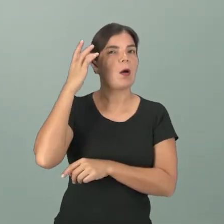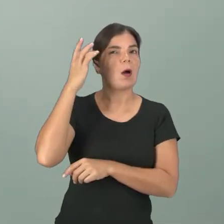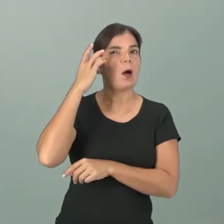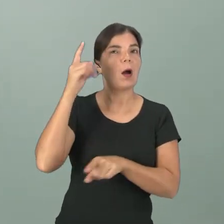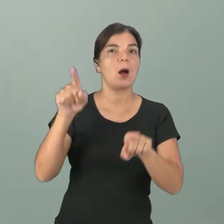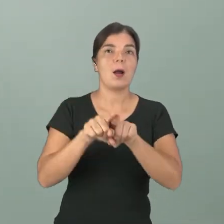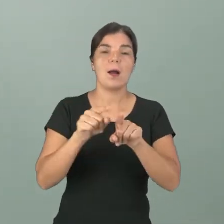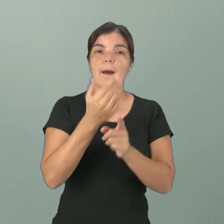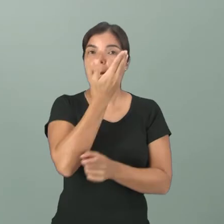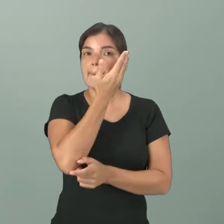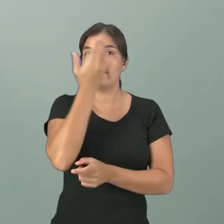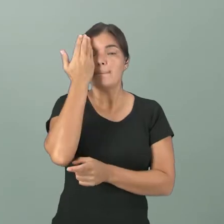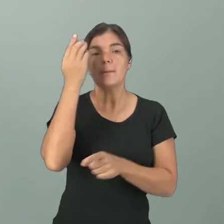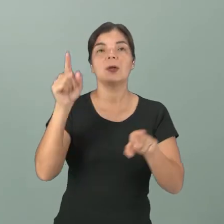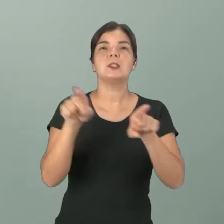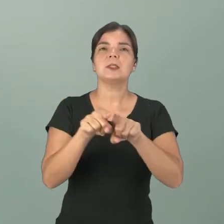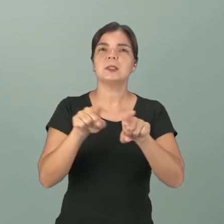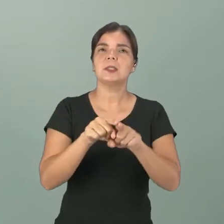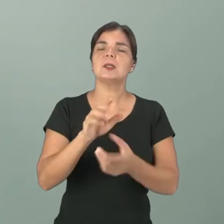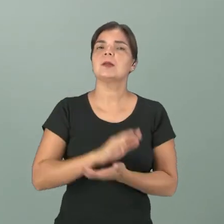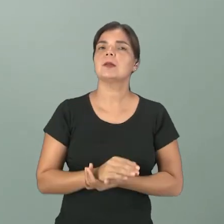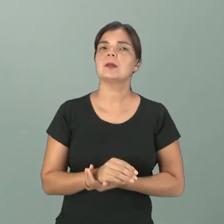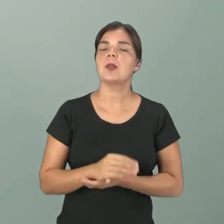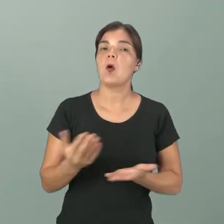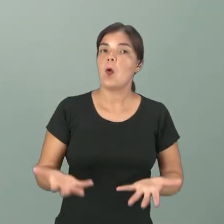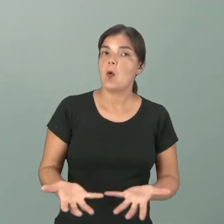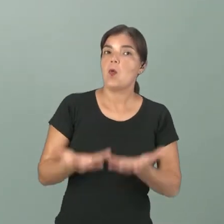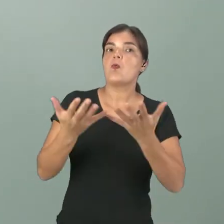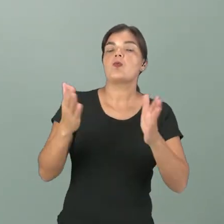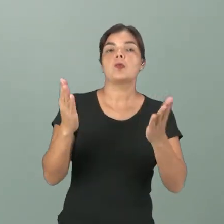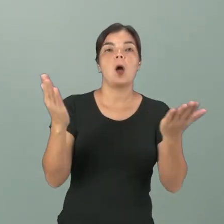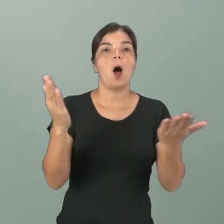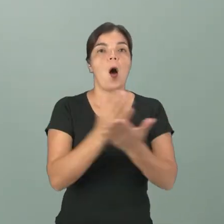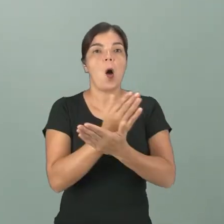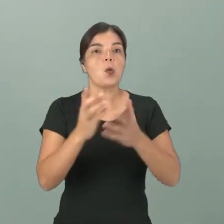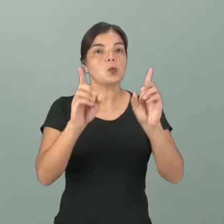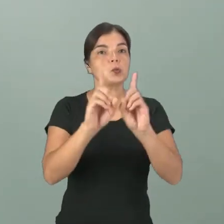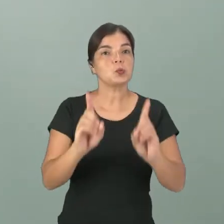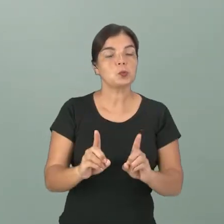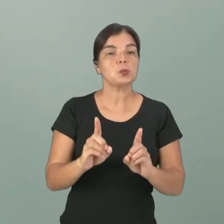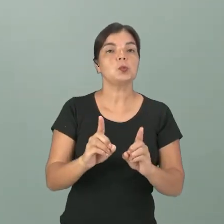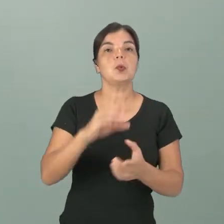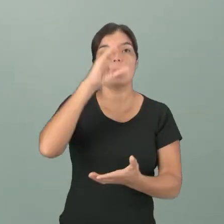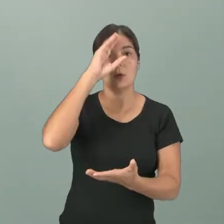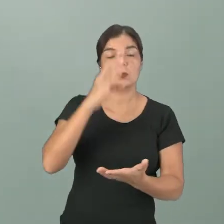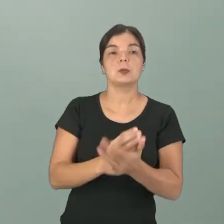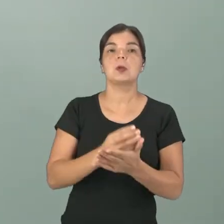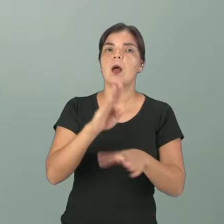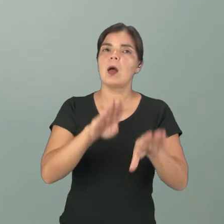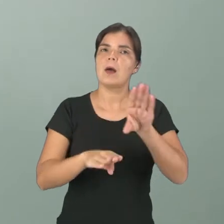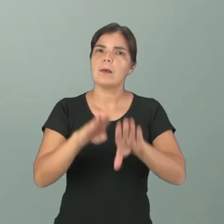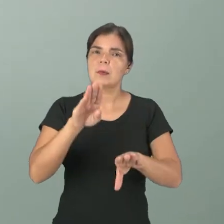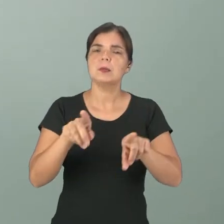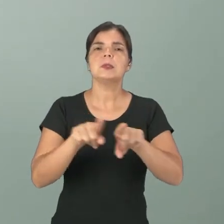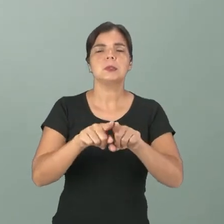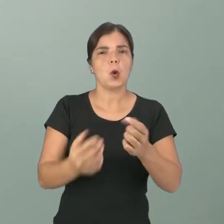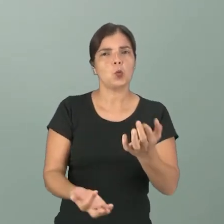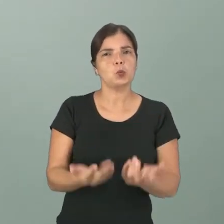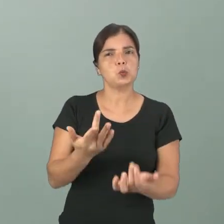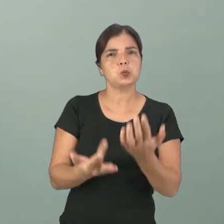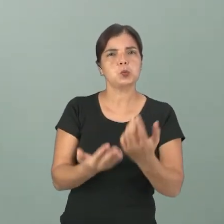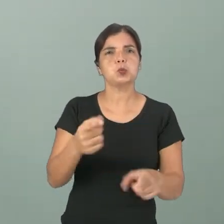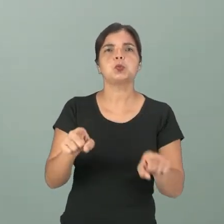as máscaras iam enaltecer alguns deuses, algumas crenças. Então, muitas foram até